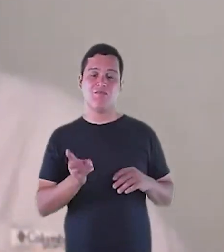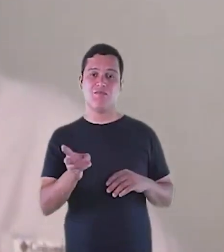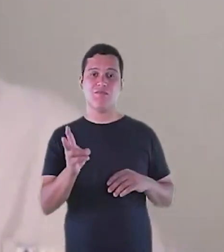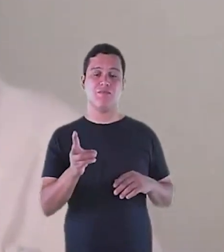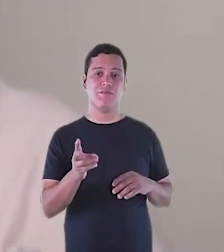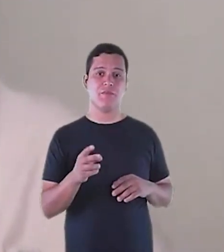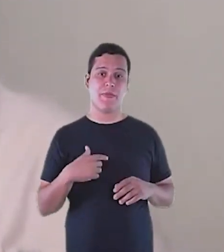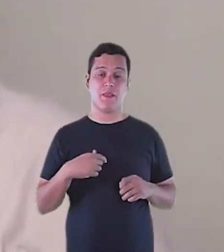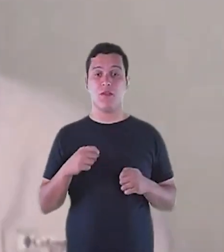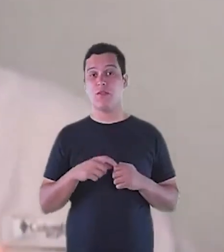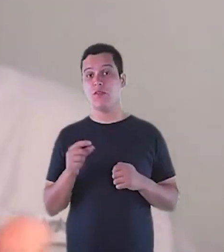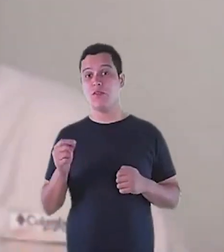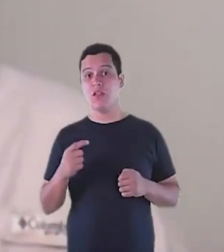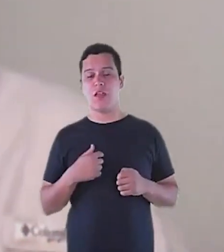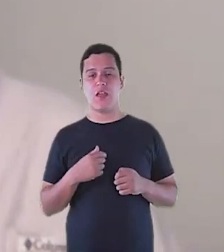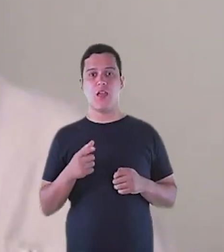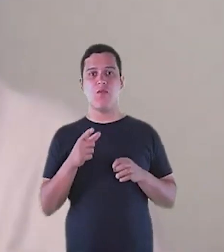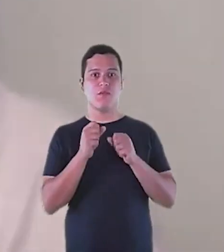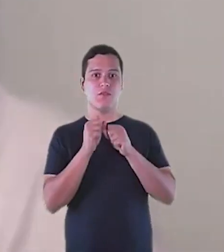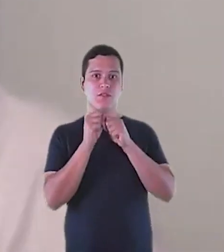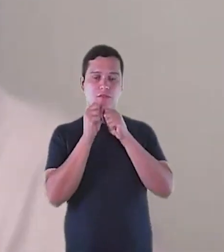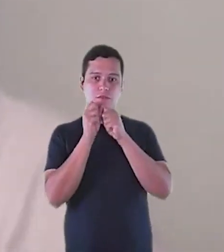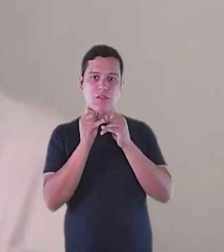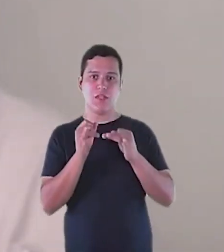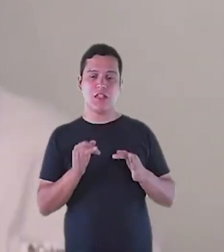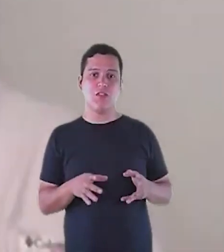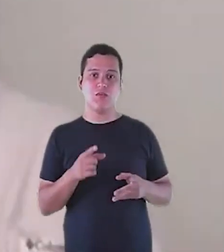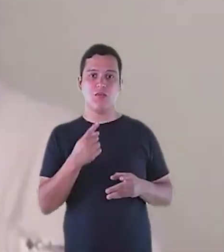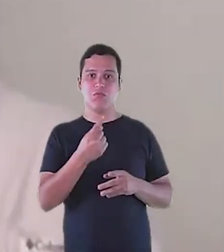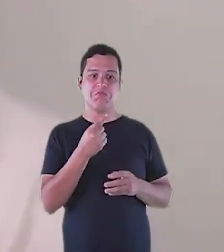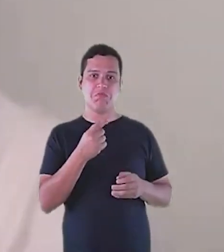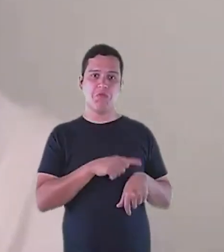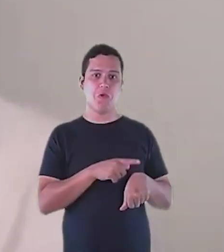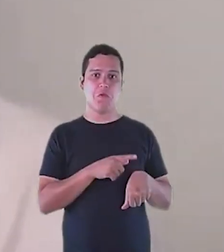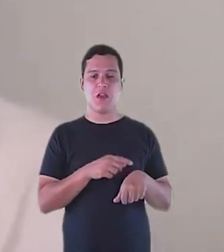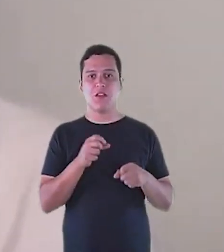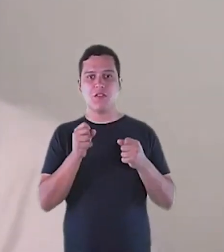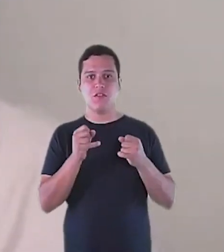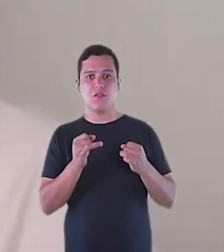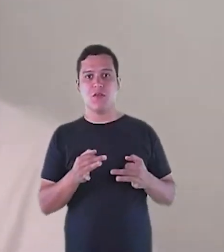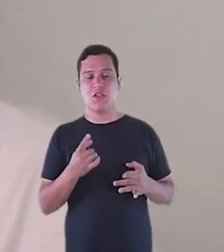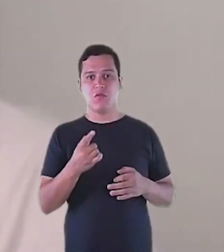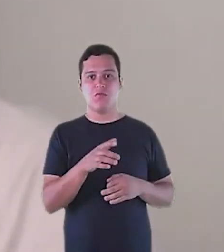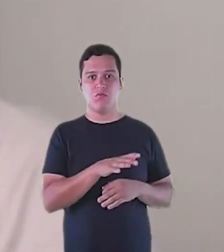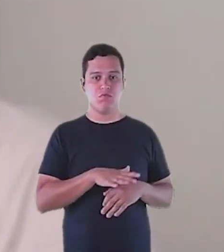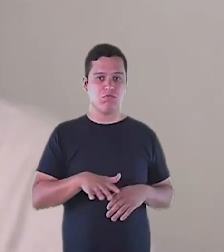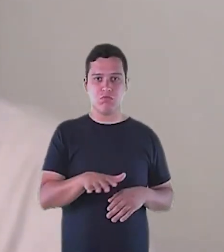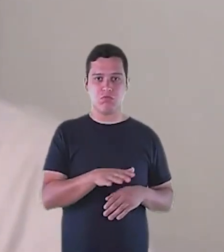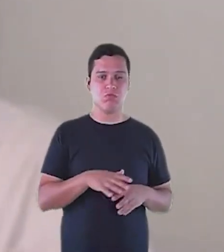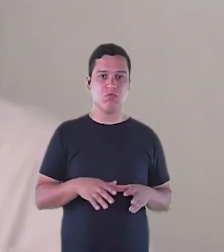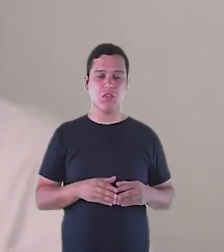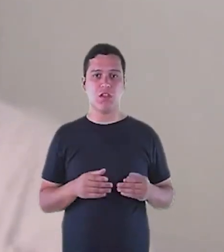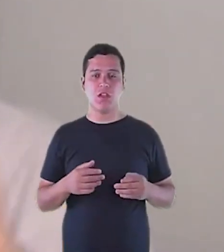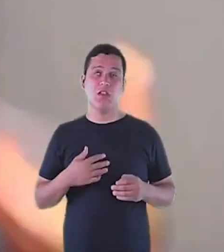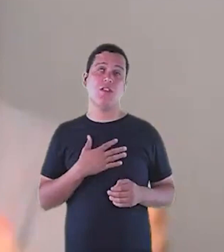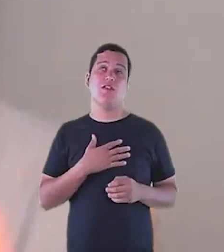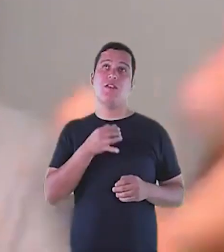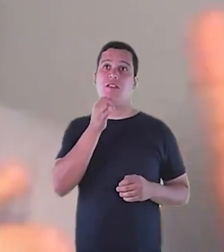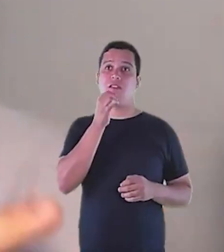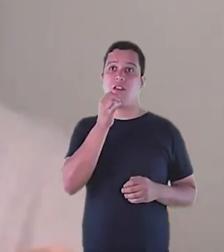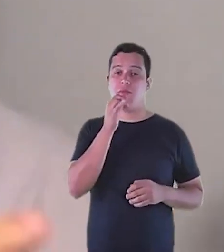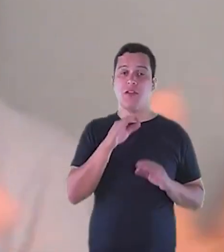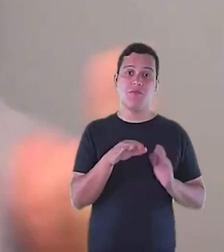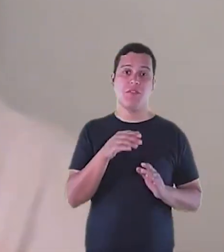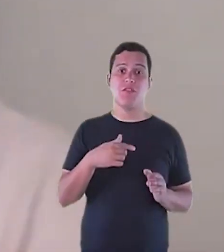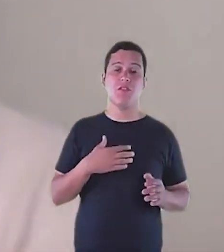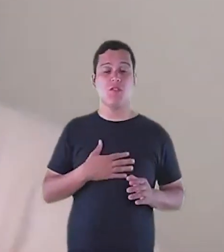descrevo um episódio, eu descrevo um personagem. Eu gosto muitas vezes de descrever um quadro, uma pintura do Debré,